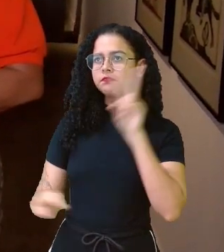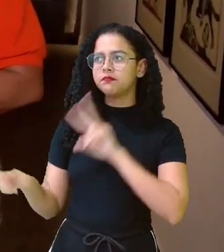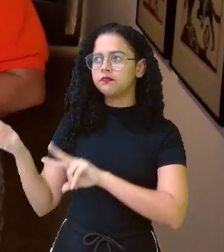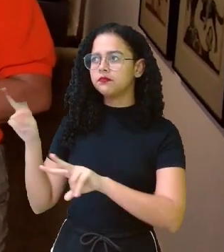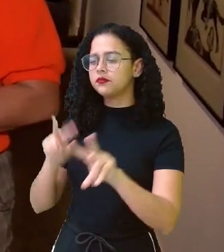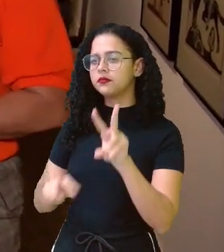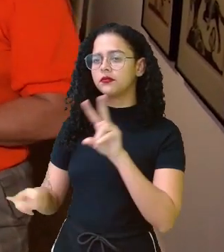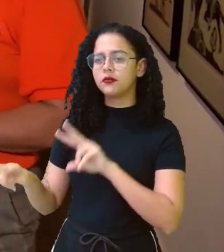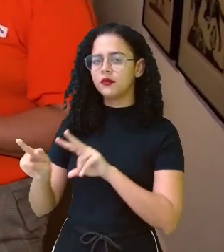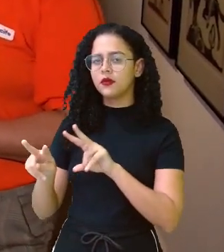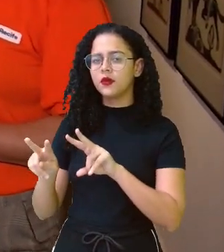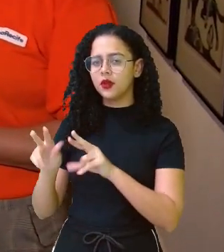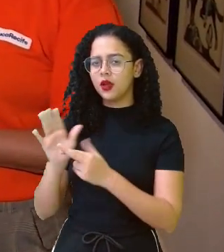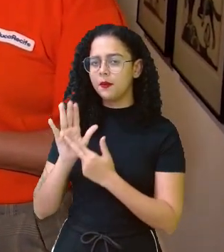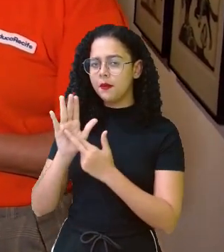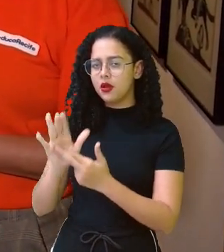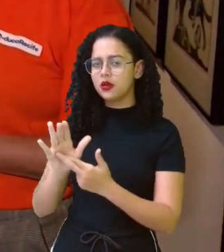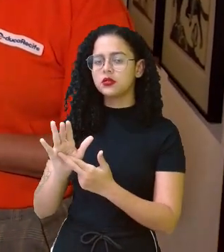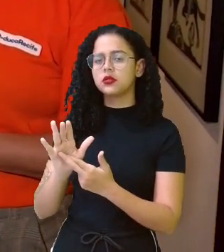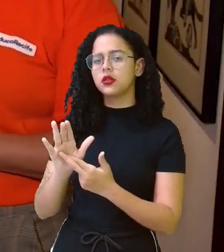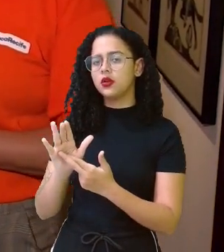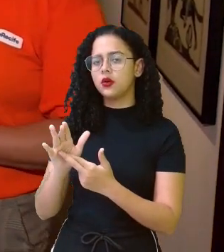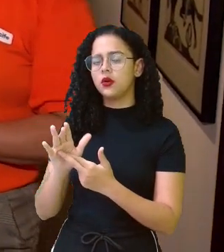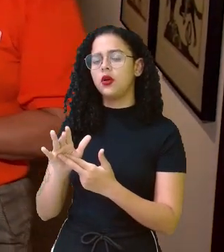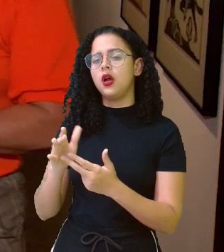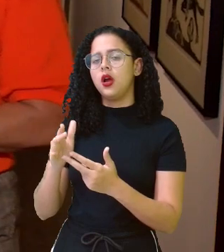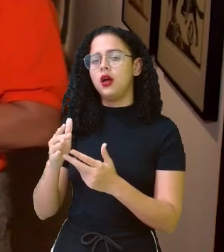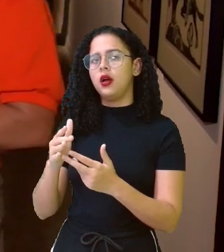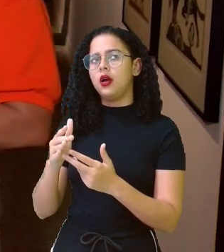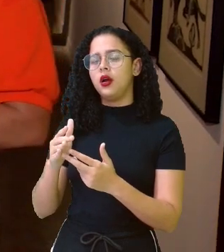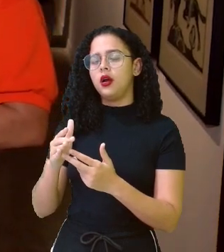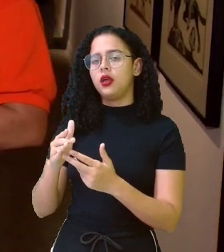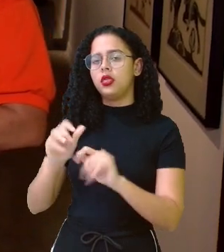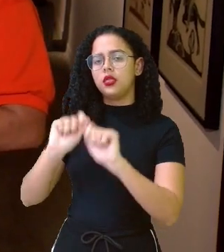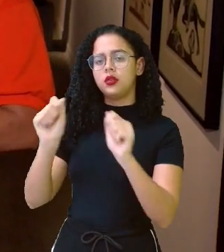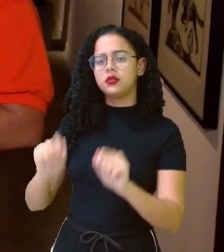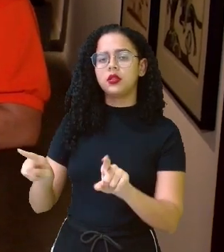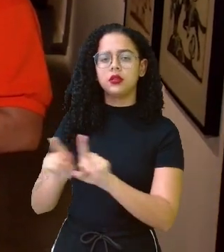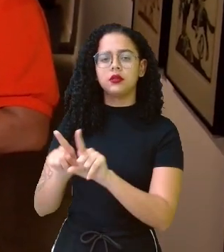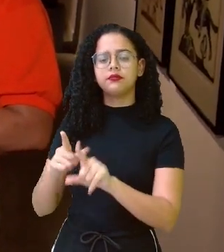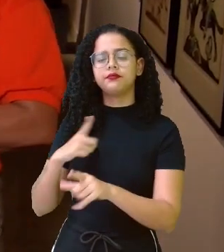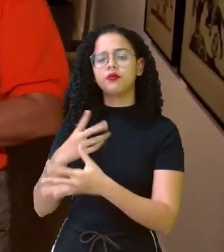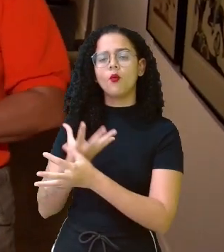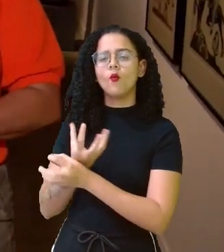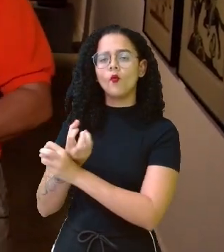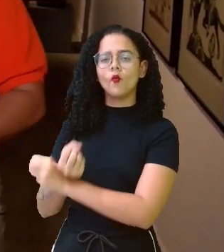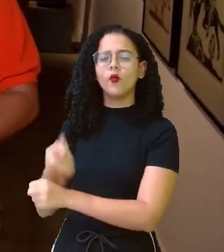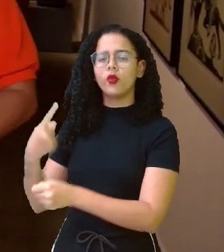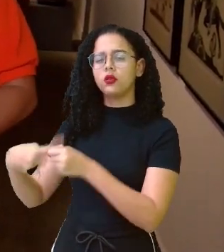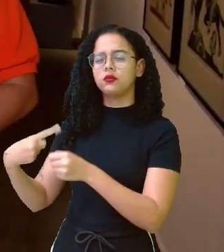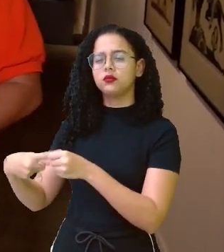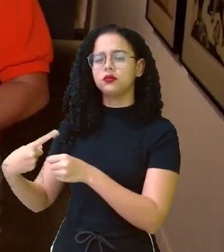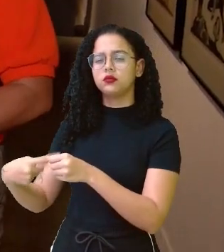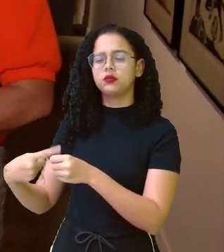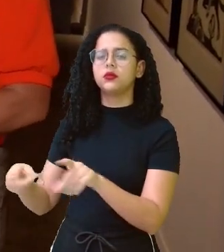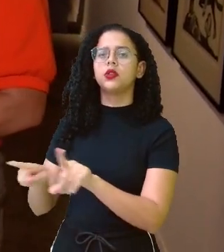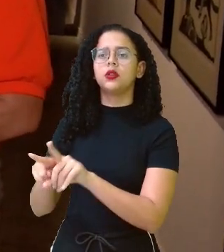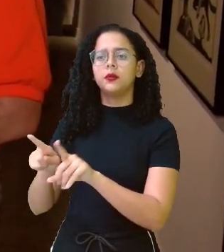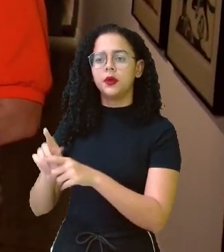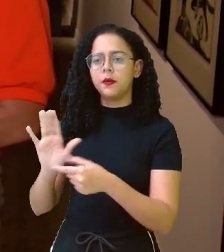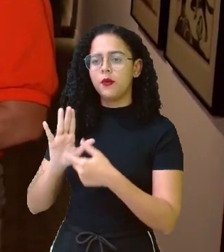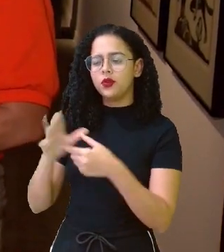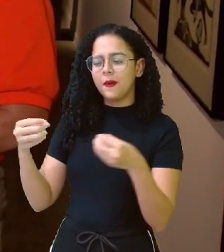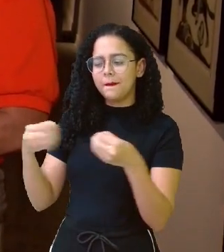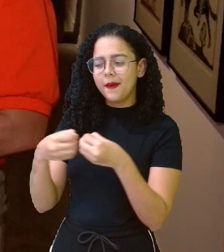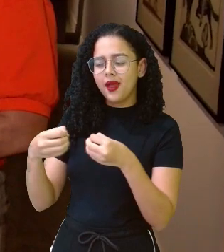artísticas também vão buscar elementos tidos do sertão, elementos tidos do interior, para trazer também para perto